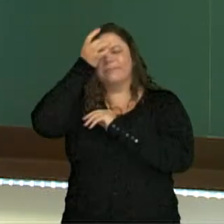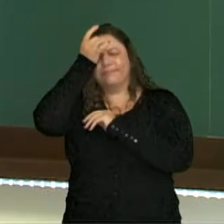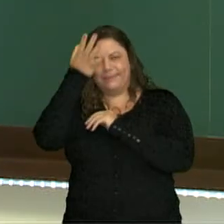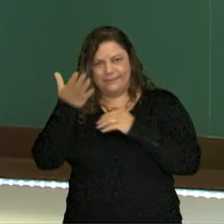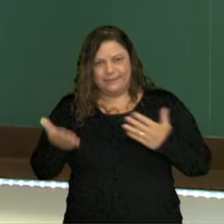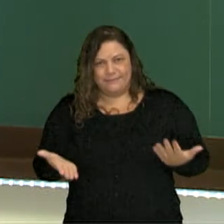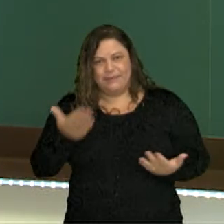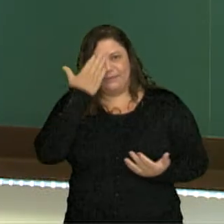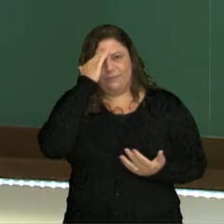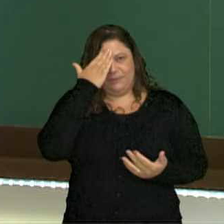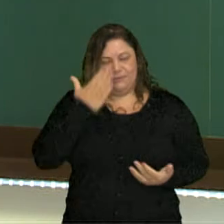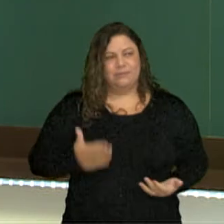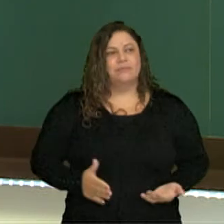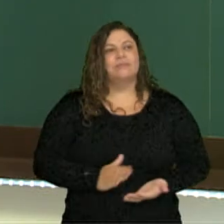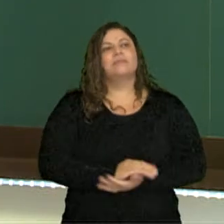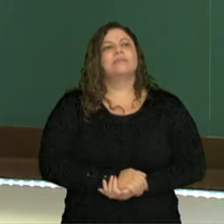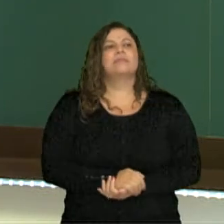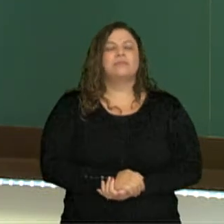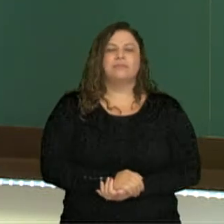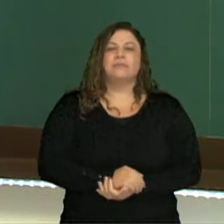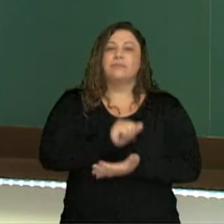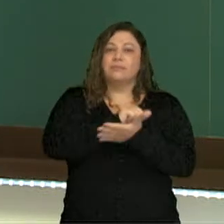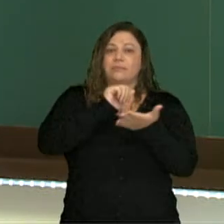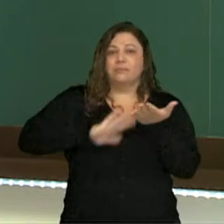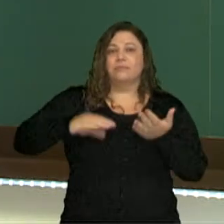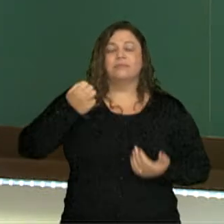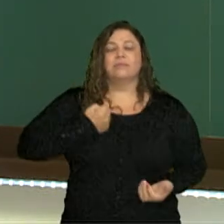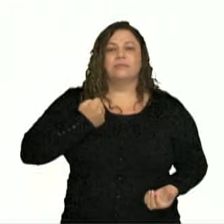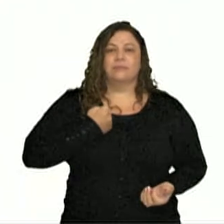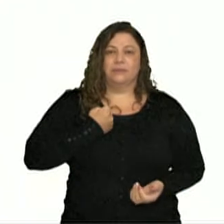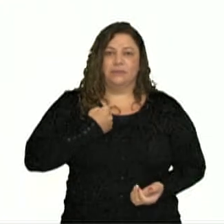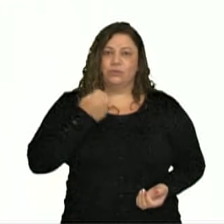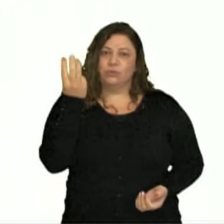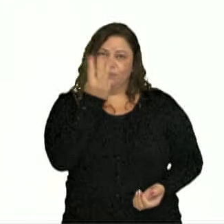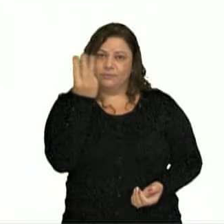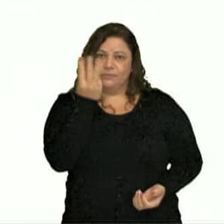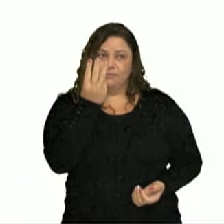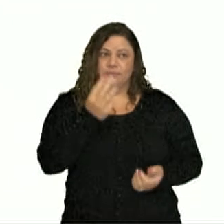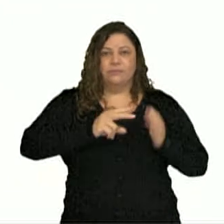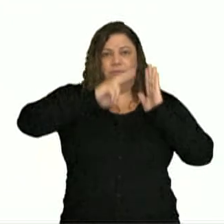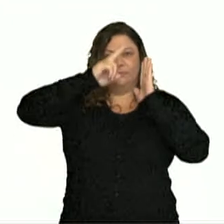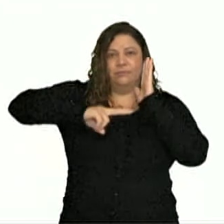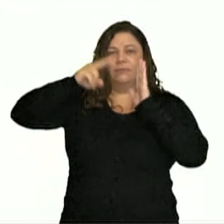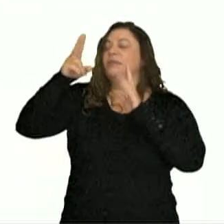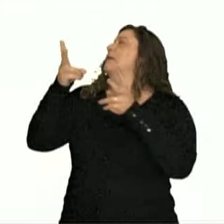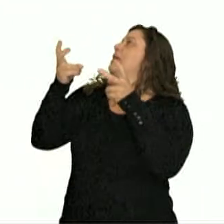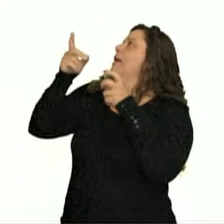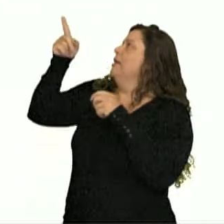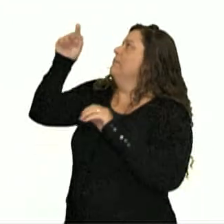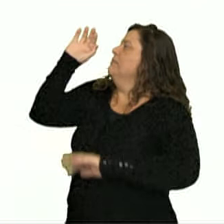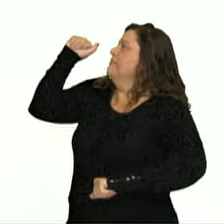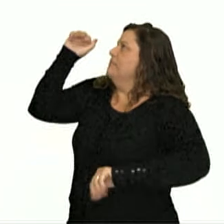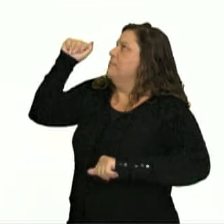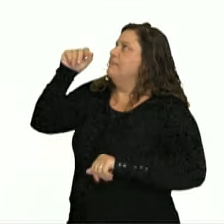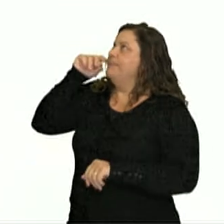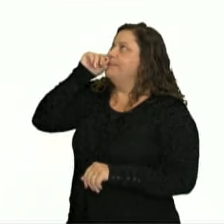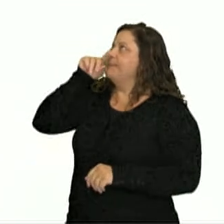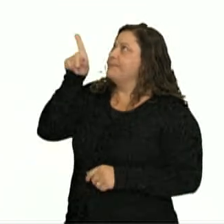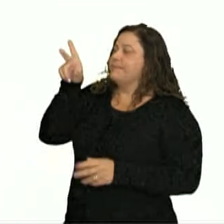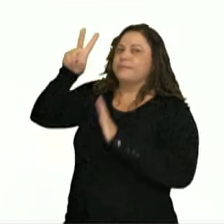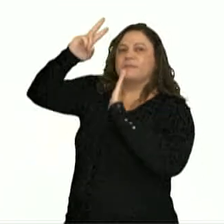para compreender. Temos aí a atividade 3 agora. Elige dos de los tres verbos que